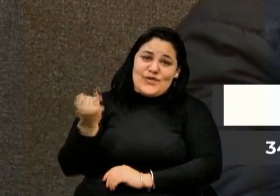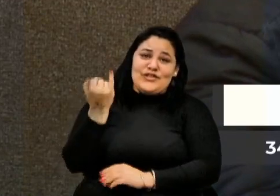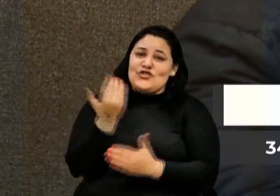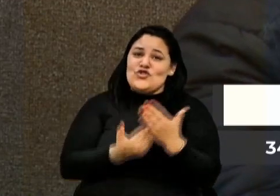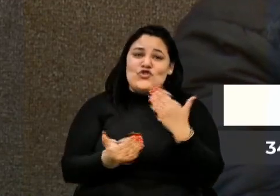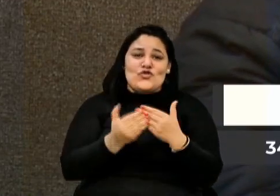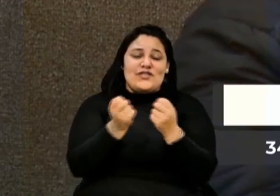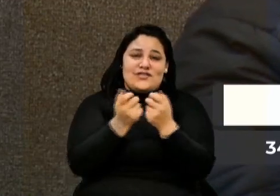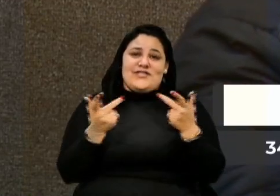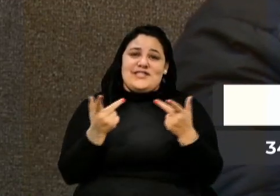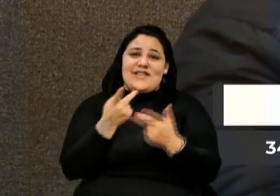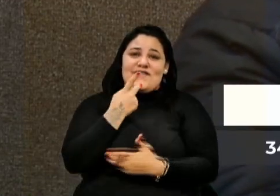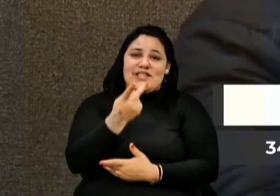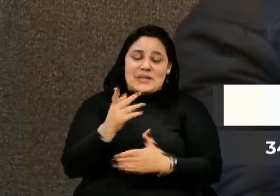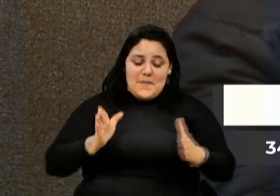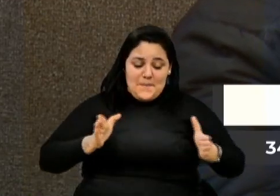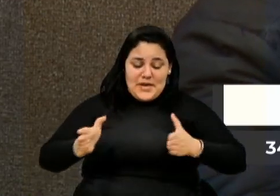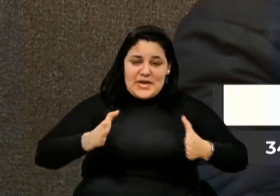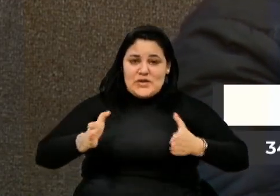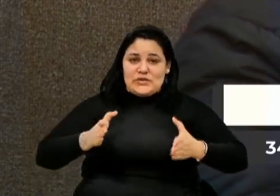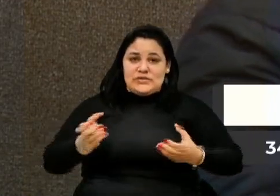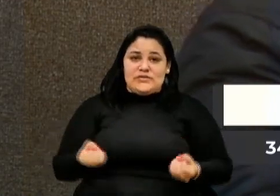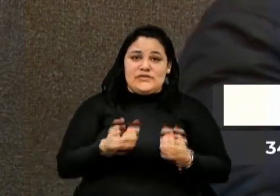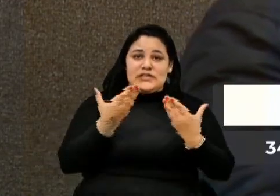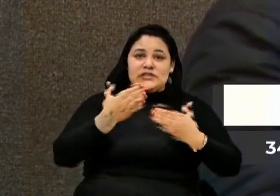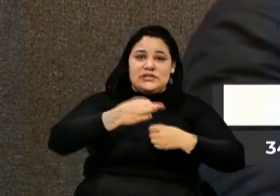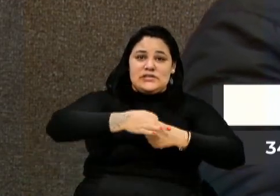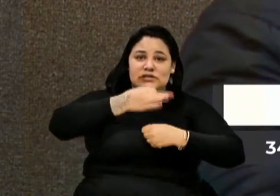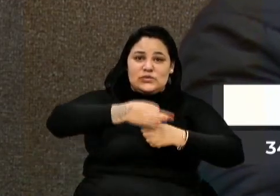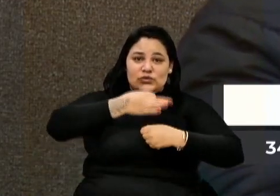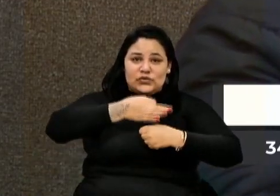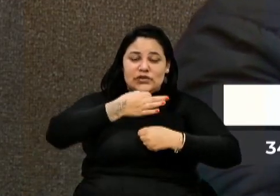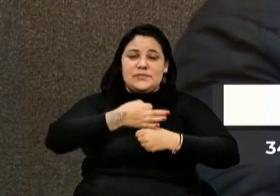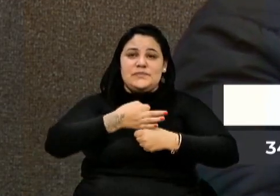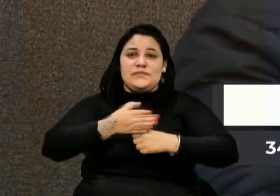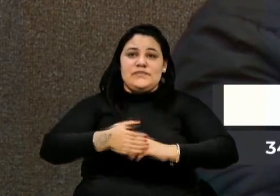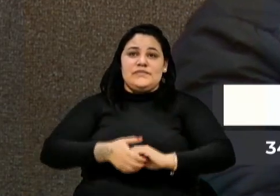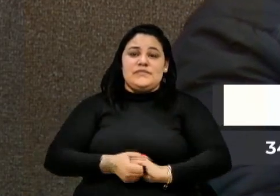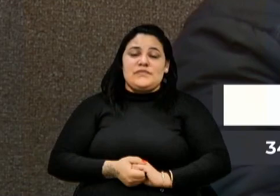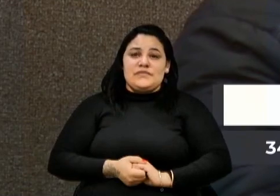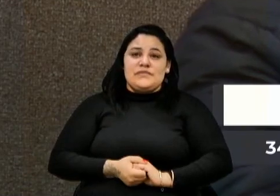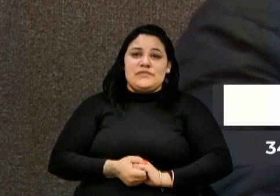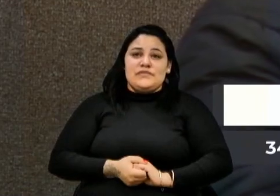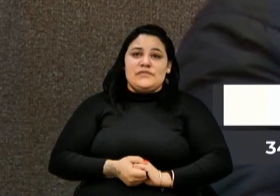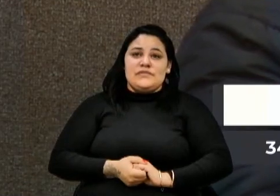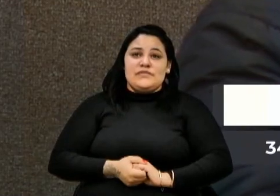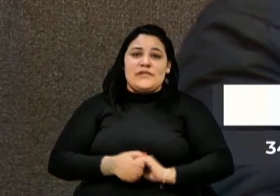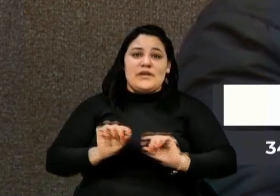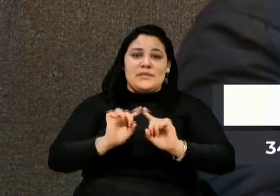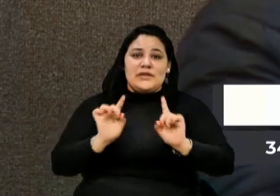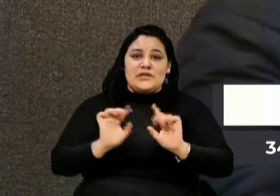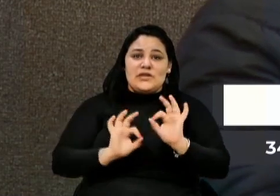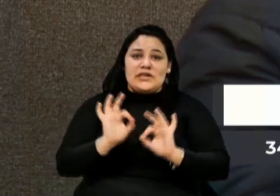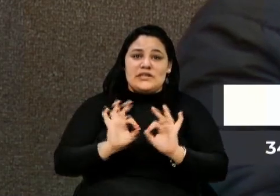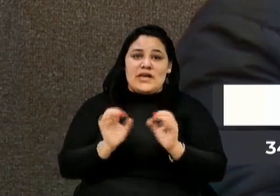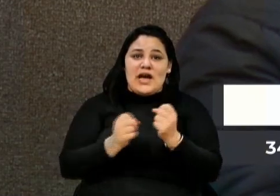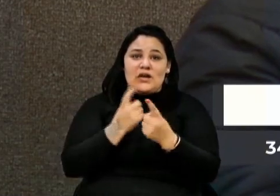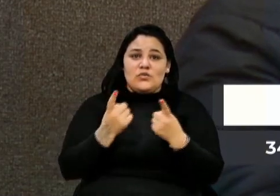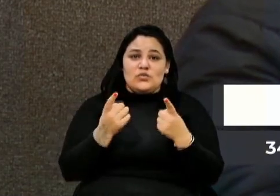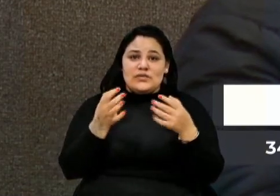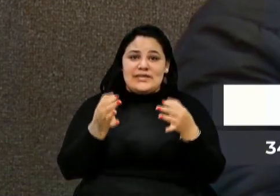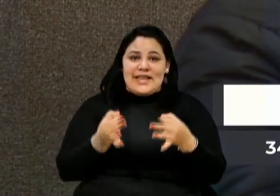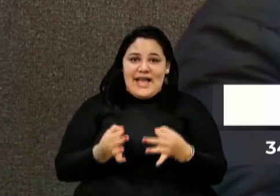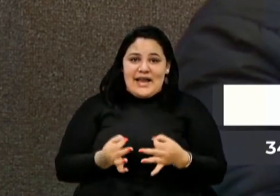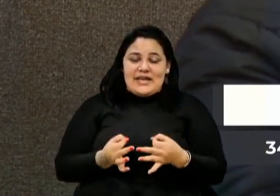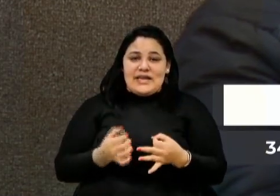falando, nesse período de Festa da Uva, se não der para fazer tudo nesse período, mas, assim, reformular algumas questões. Eu li